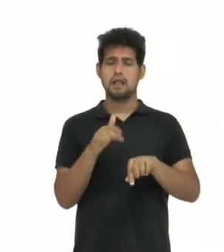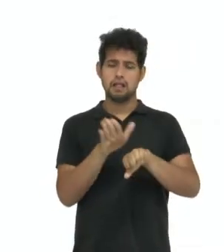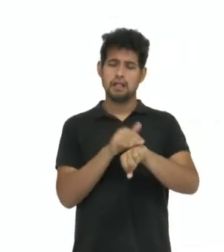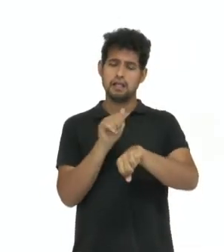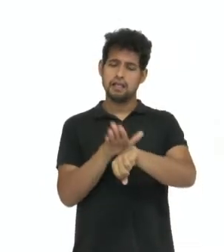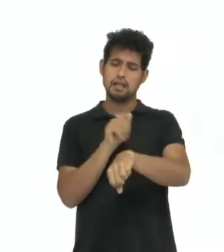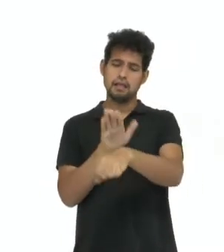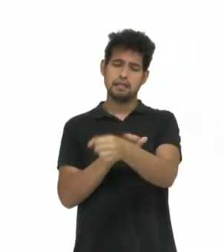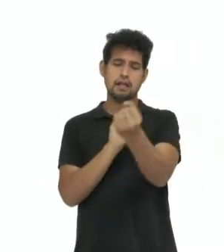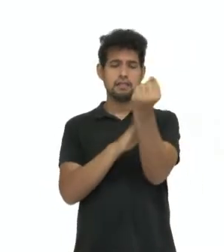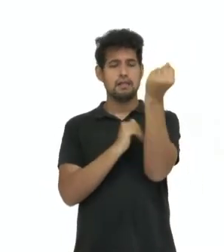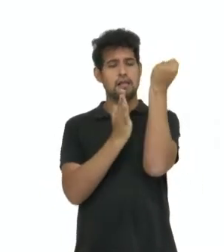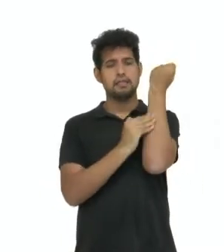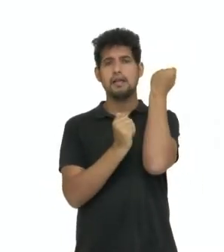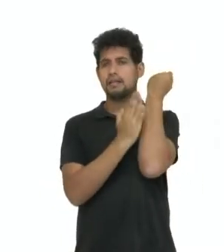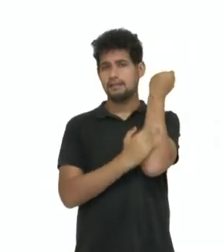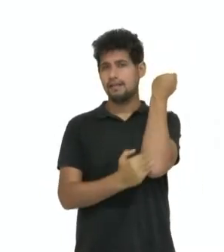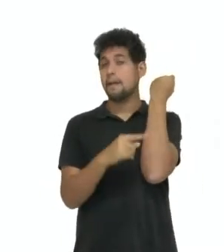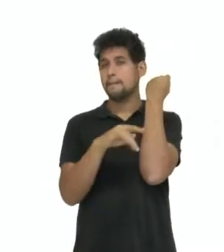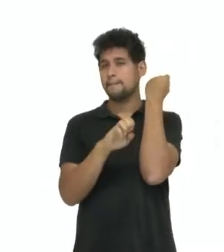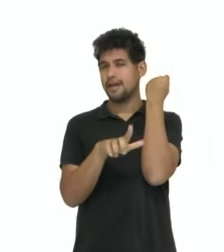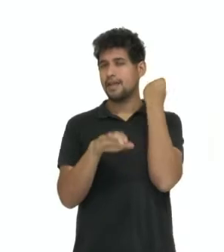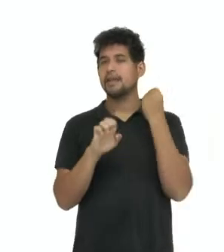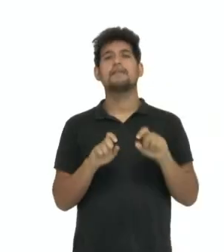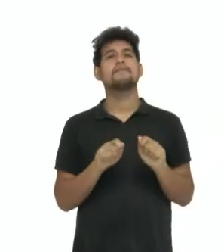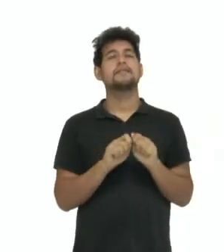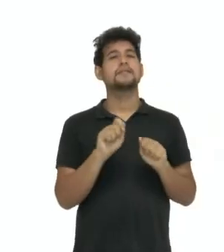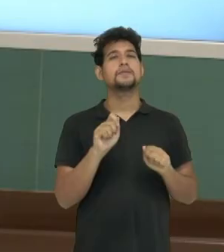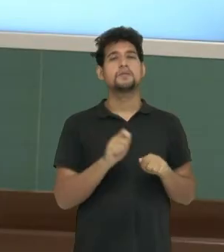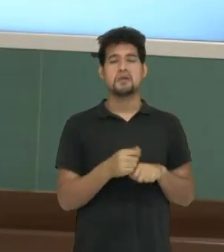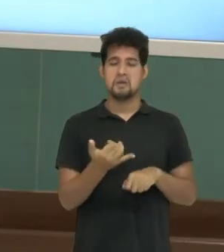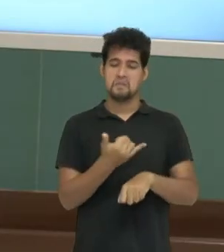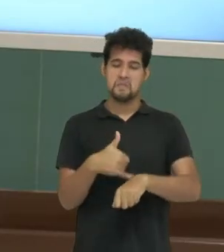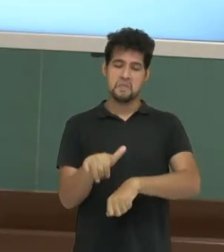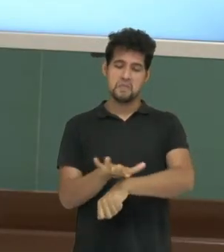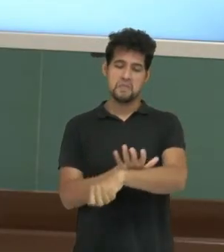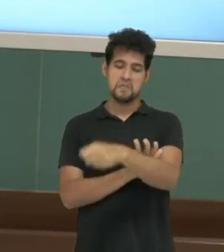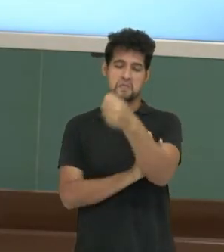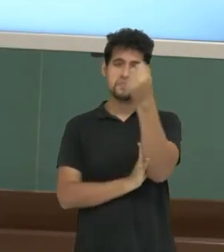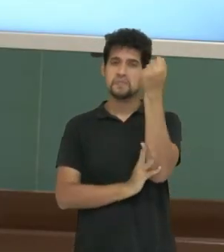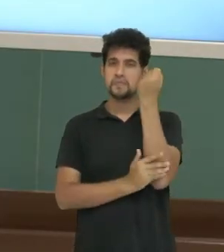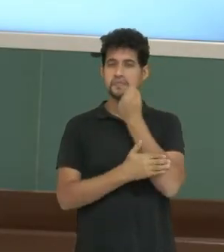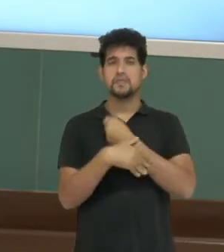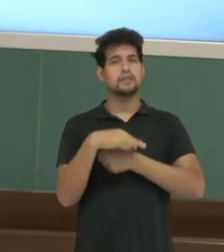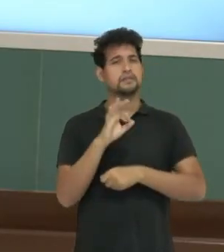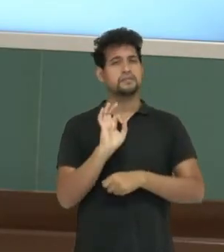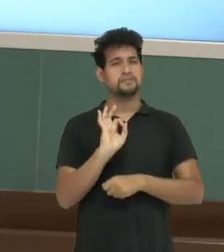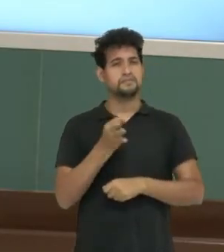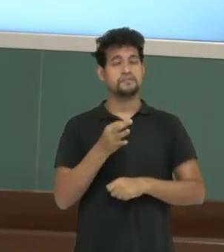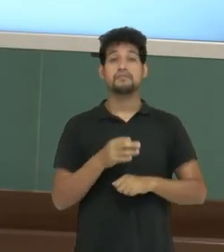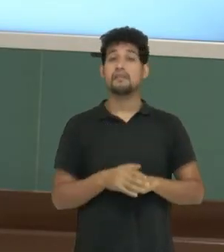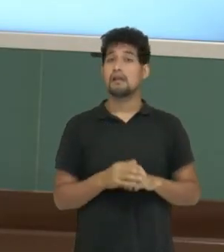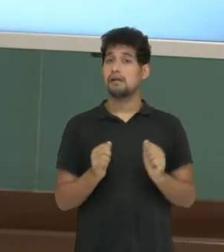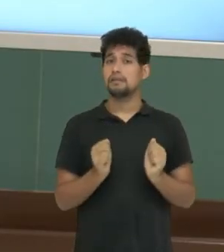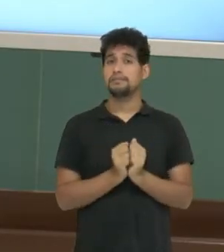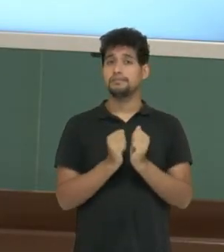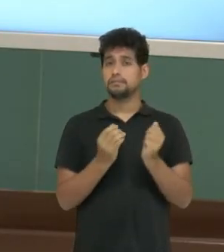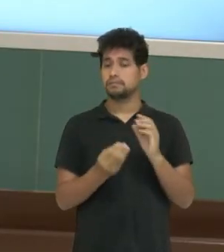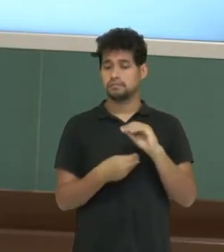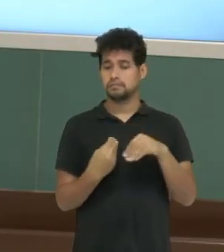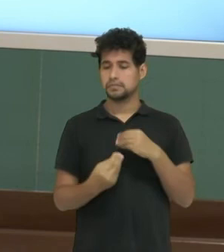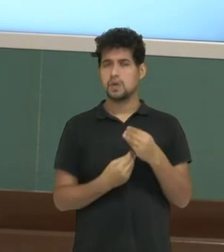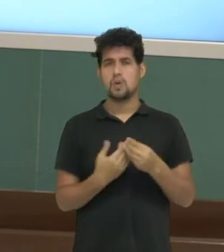né, a sua pele, deixando ela lubrificada, impermeabilizando ela então com essa